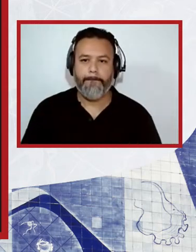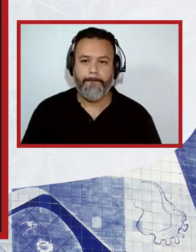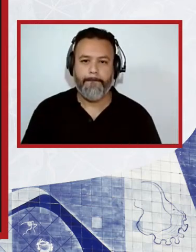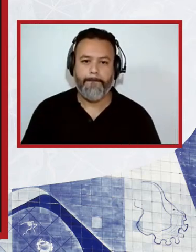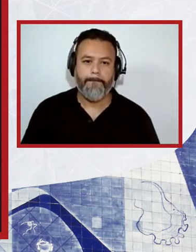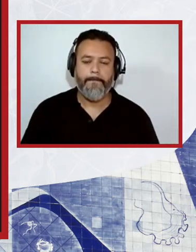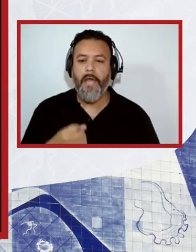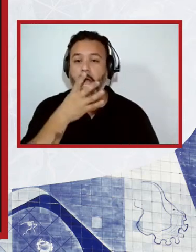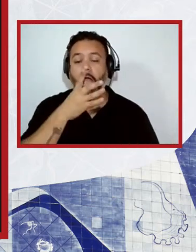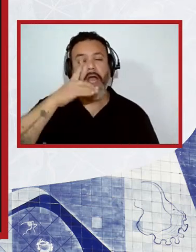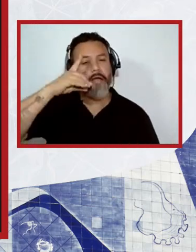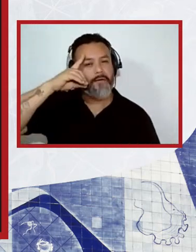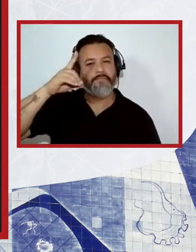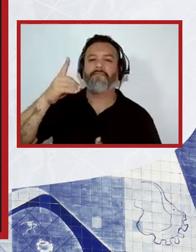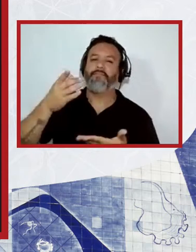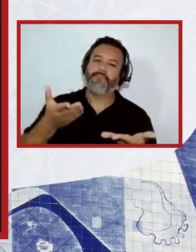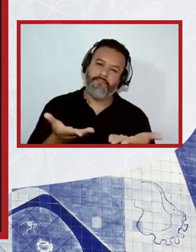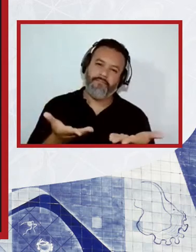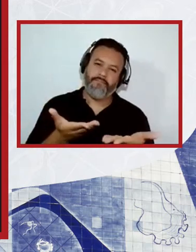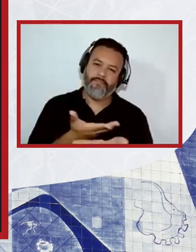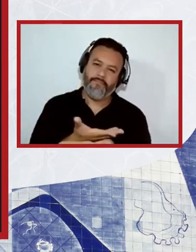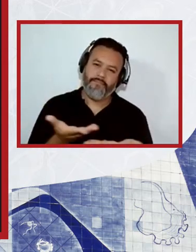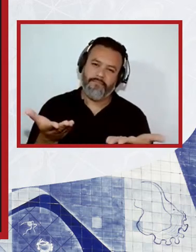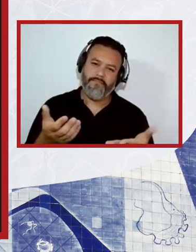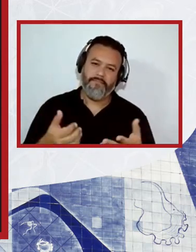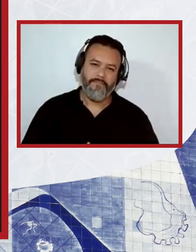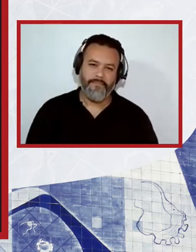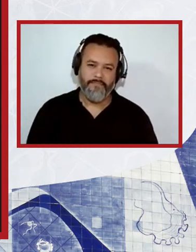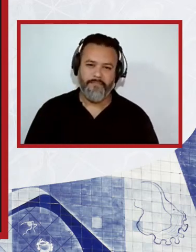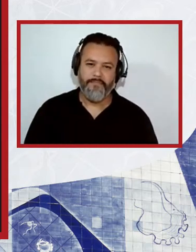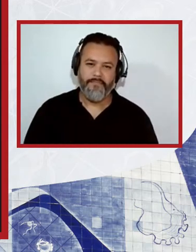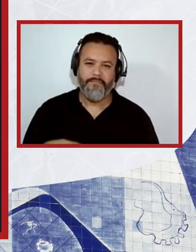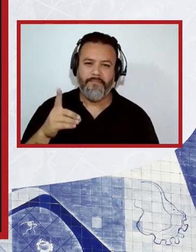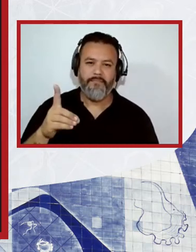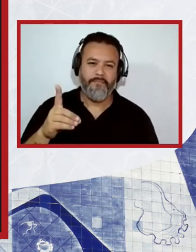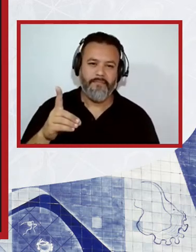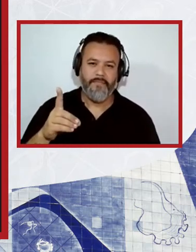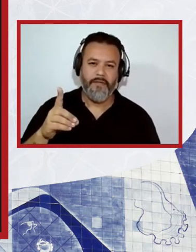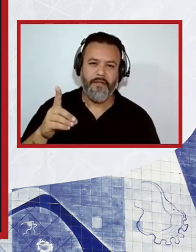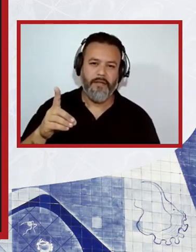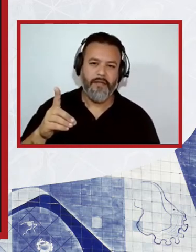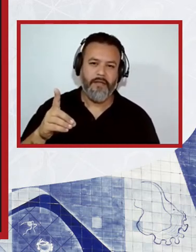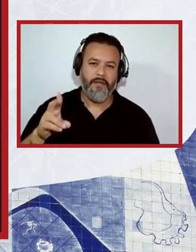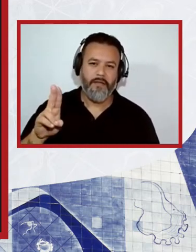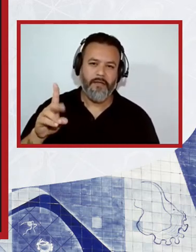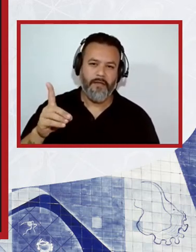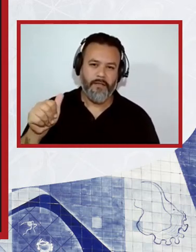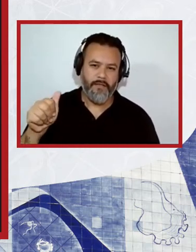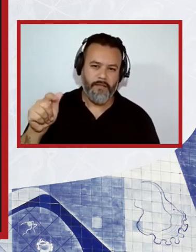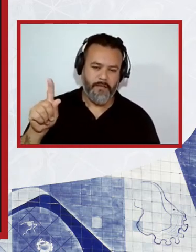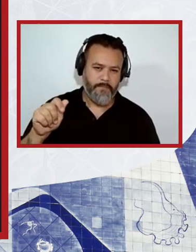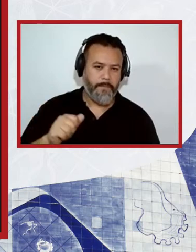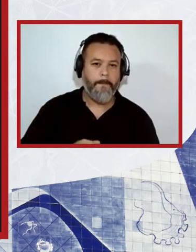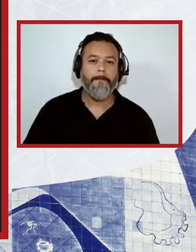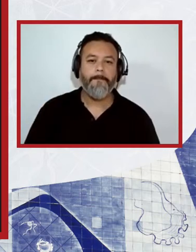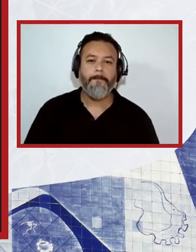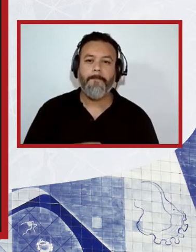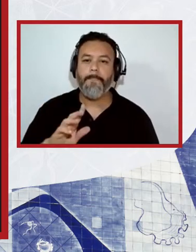Bom dia a todos. Eu sou a Duda. O meu sinal é esse